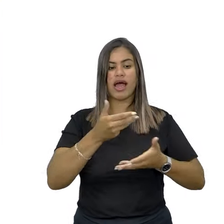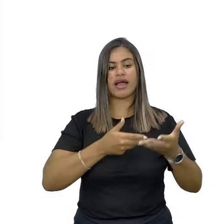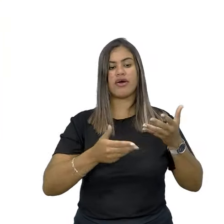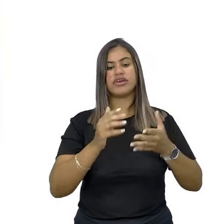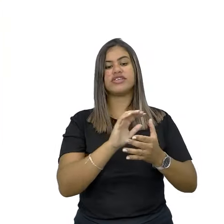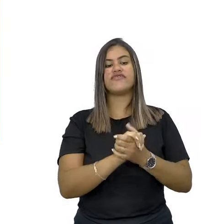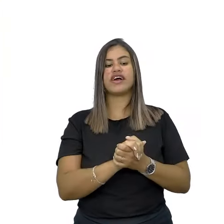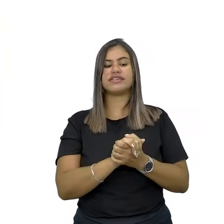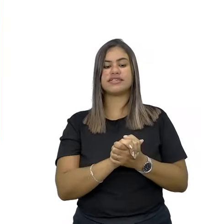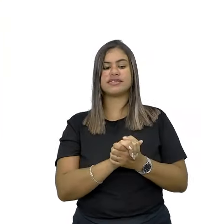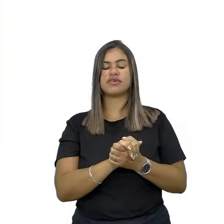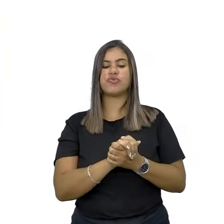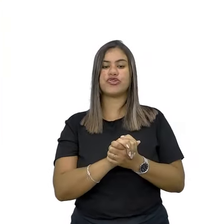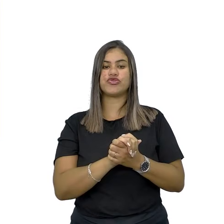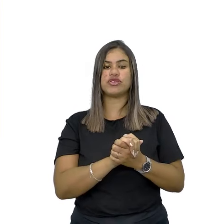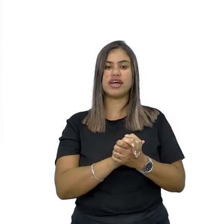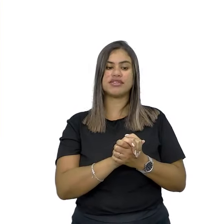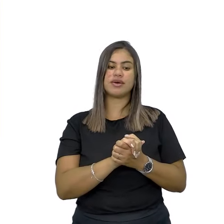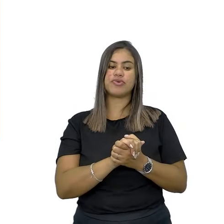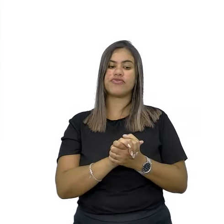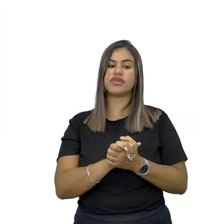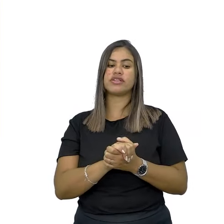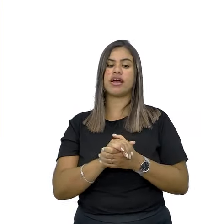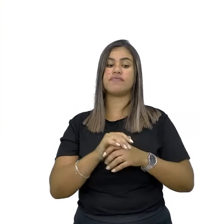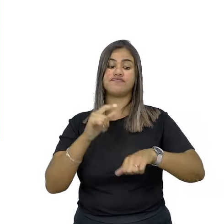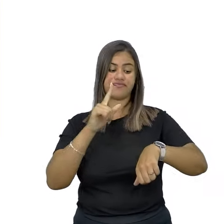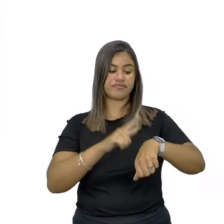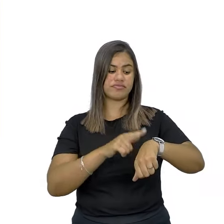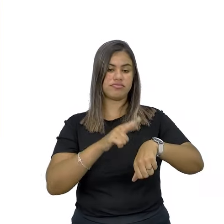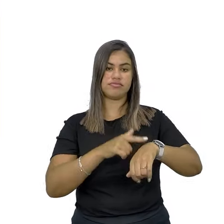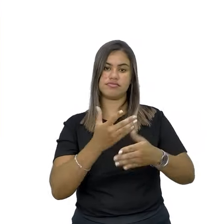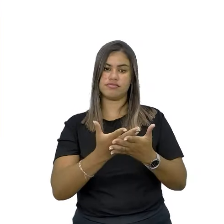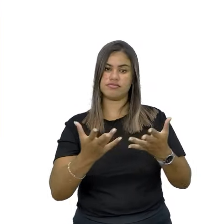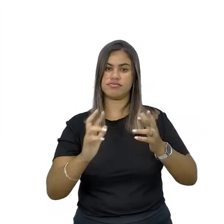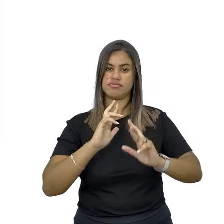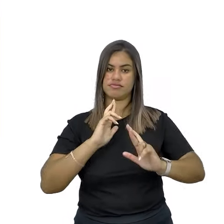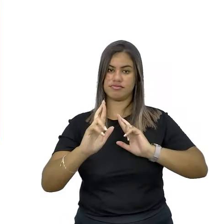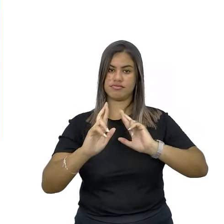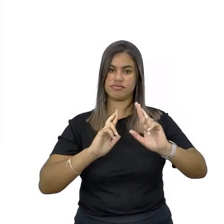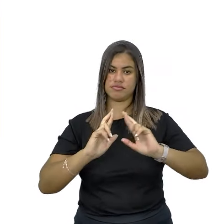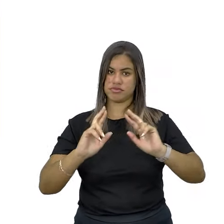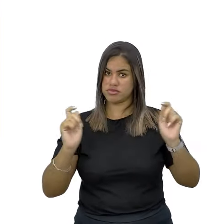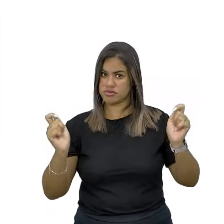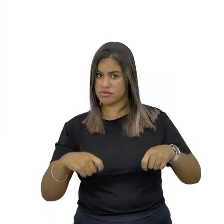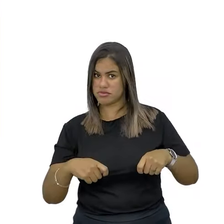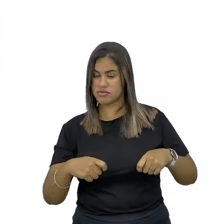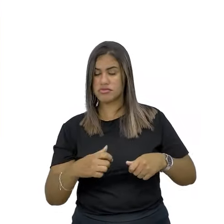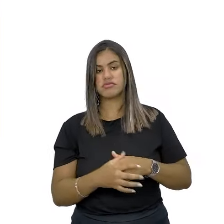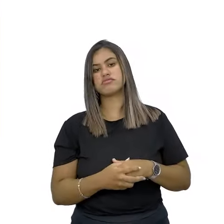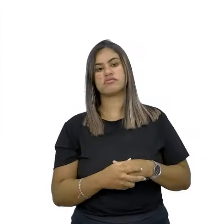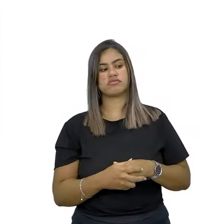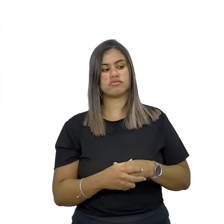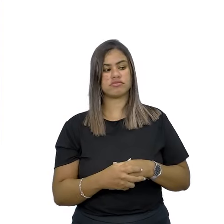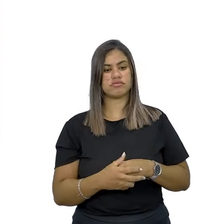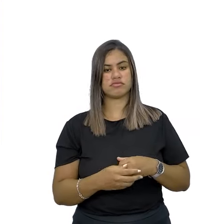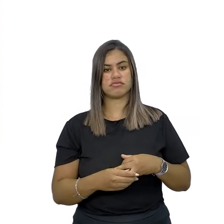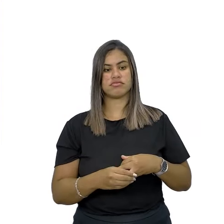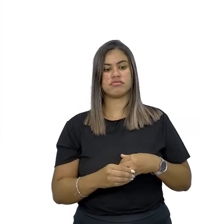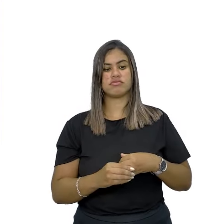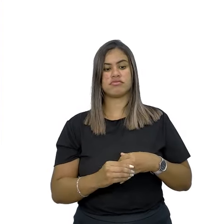um tempo para a sistematização das resoluções ao final de cada aula? Então, a gente